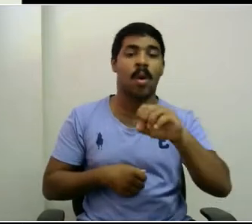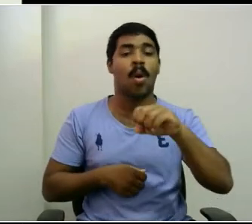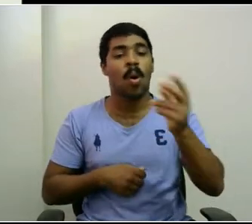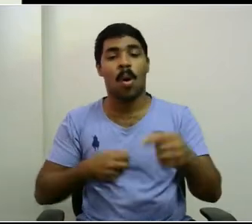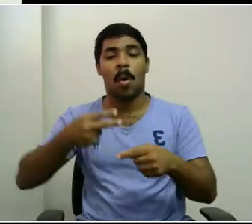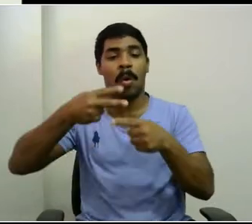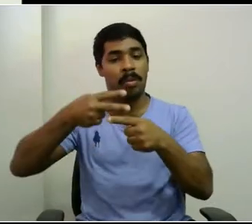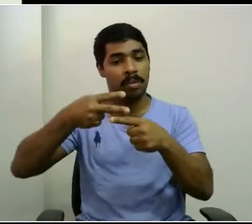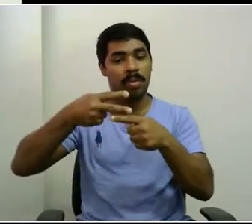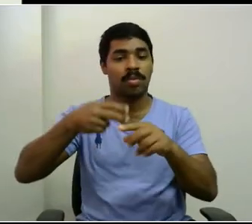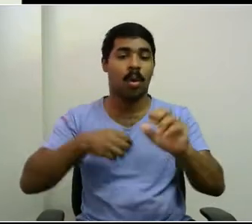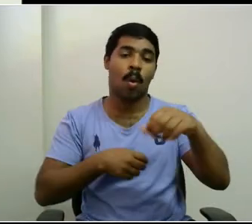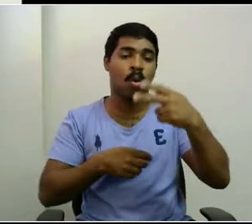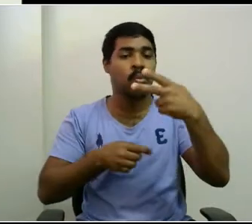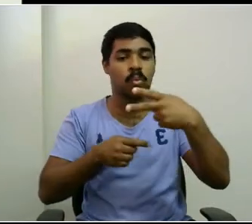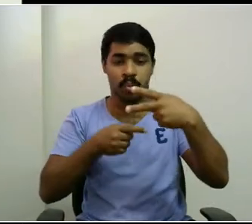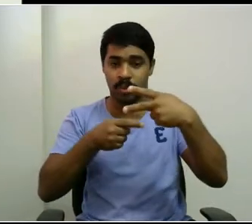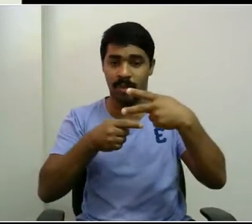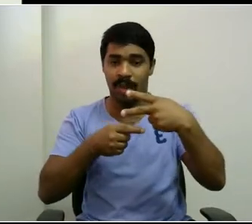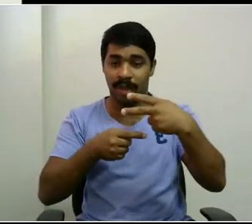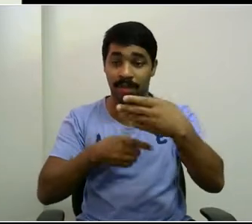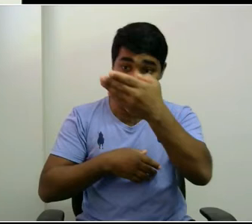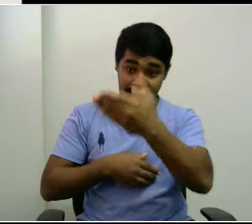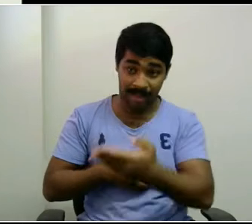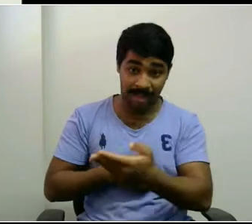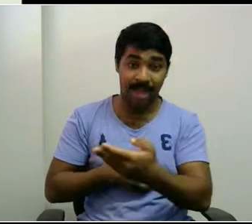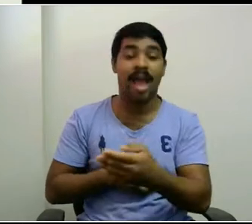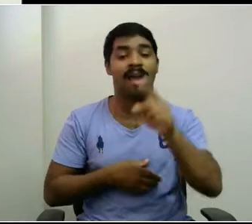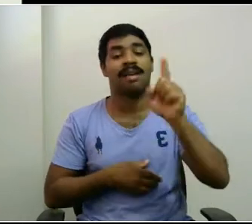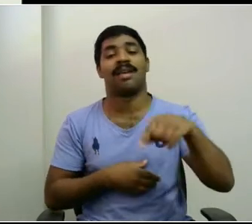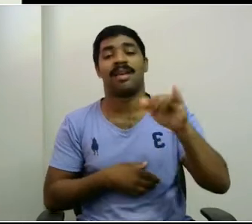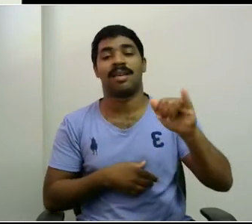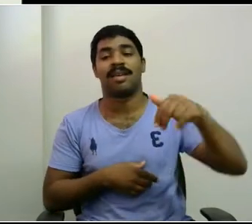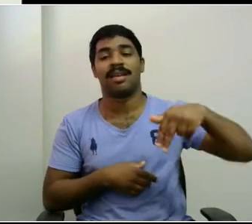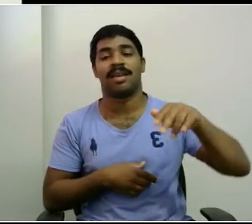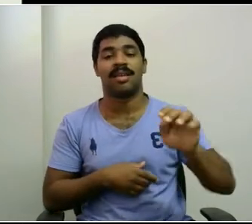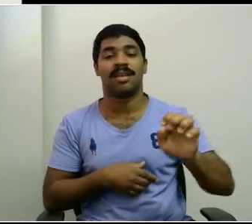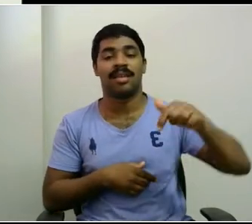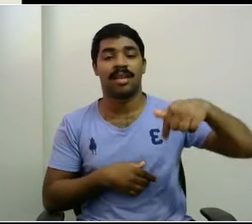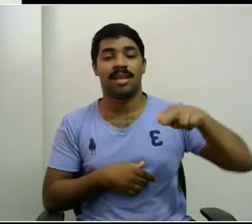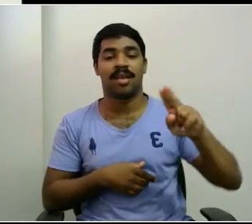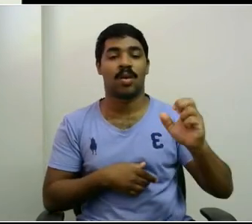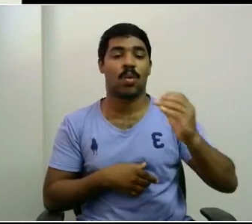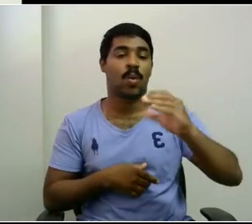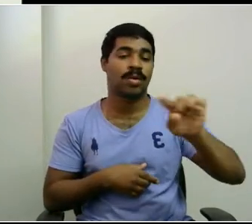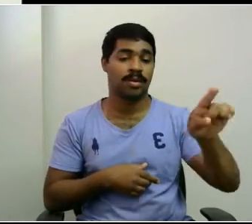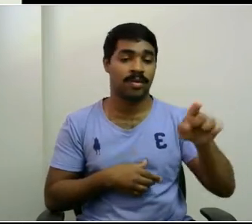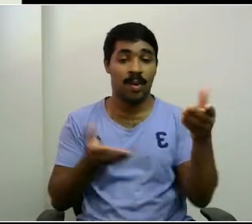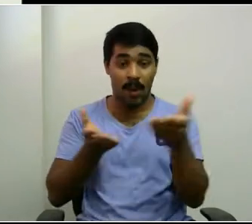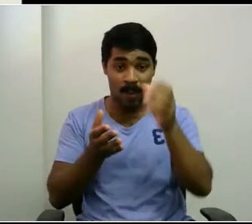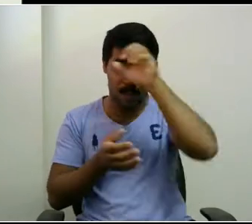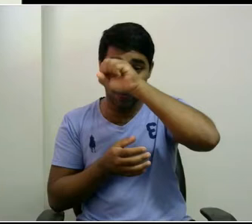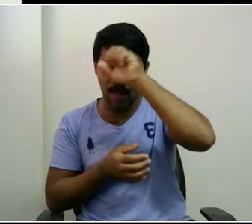Tá? E essa é a definição geral de uma inequação. Claro, estamos estudando a inequação do primeiro grau. Então,